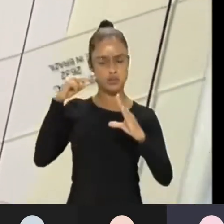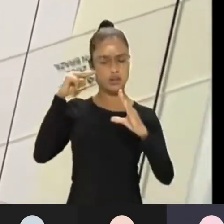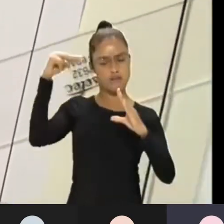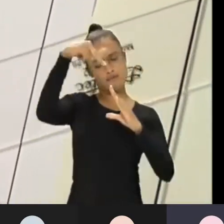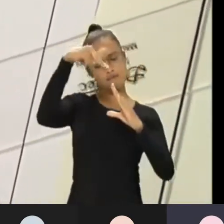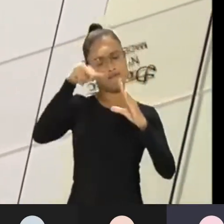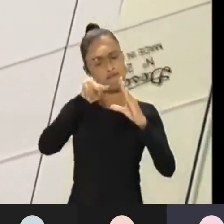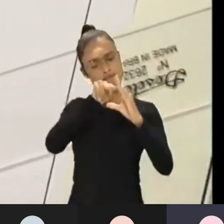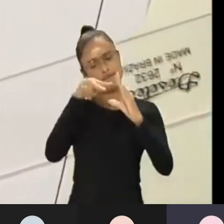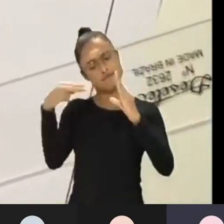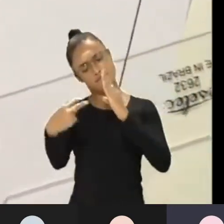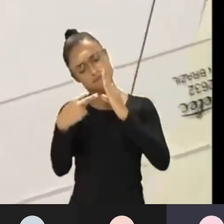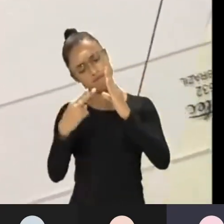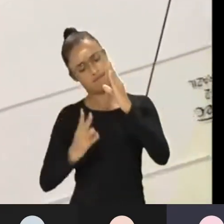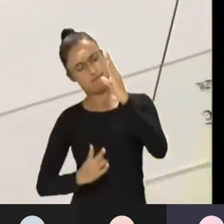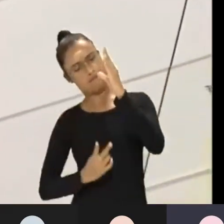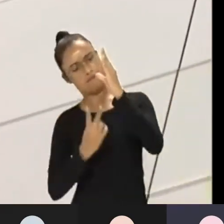do procedimento